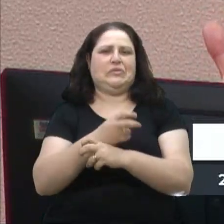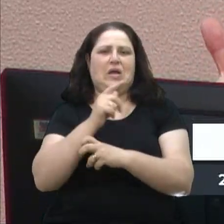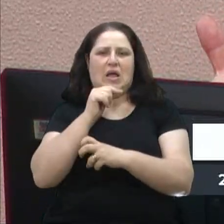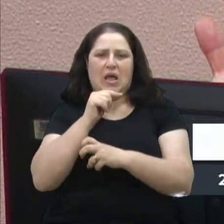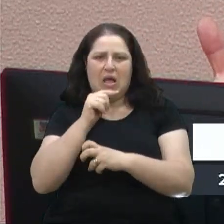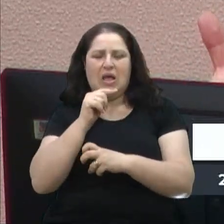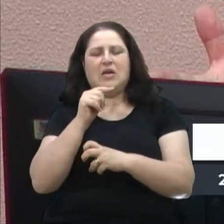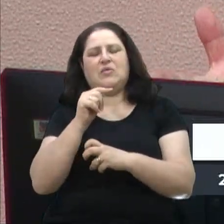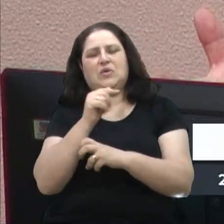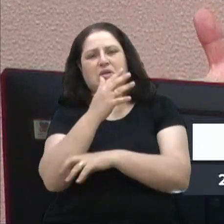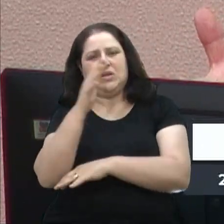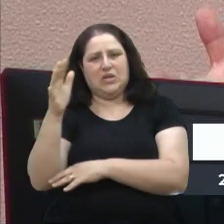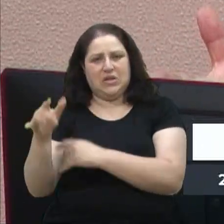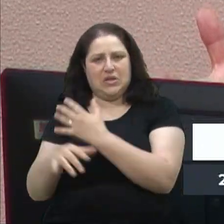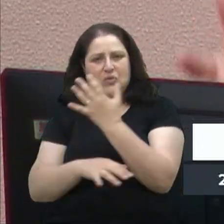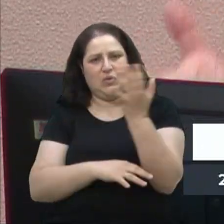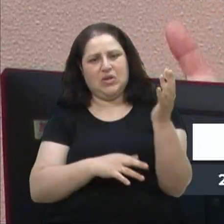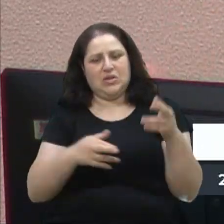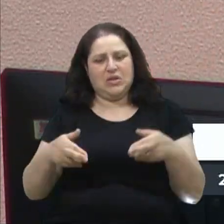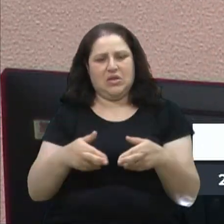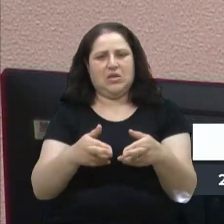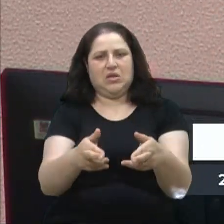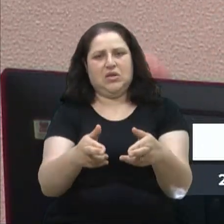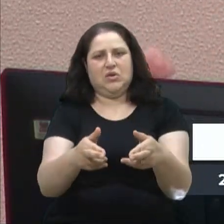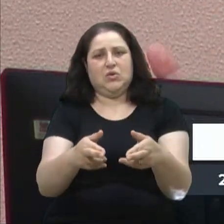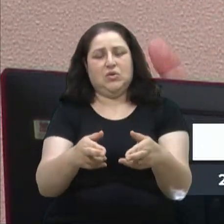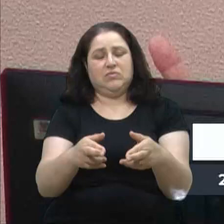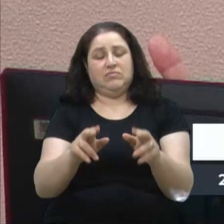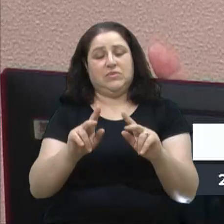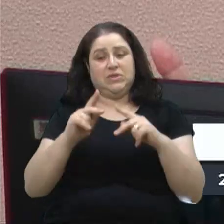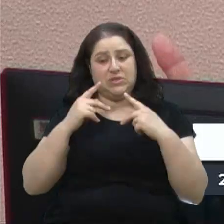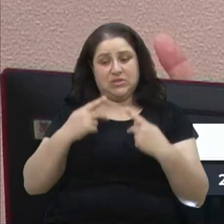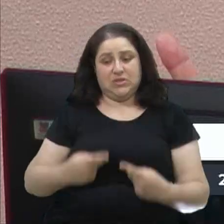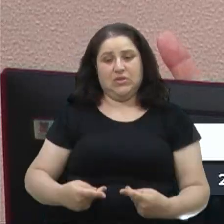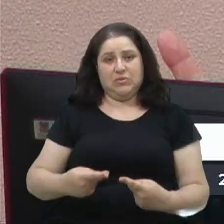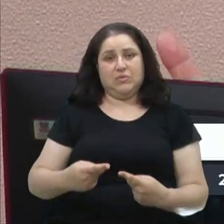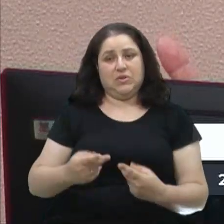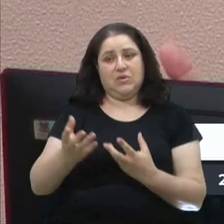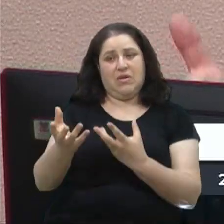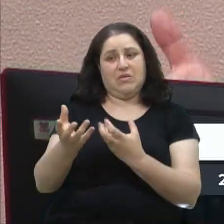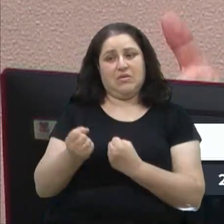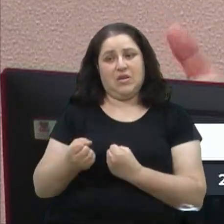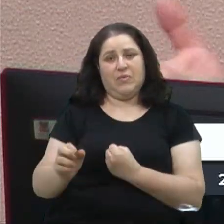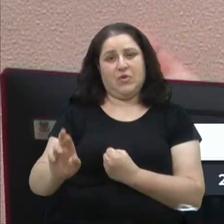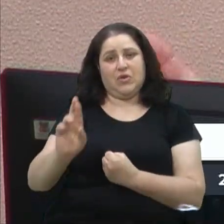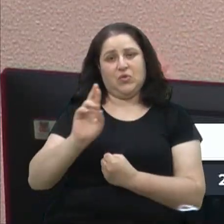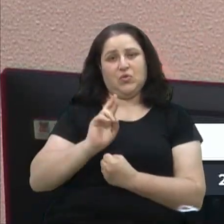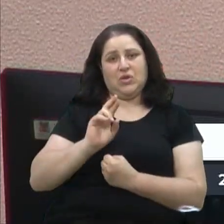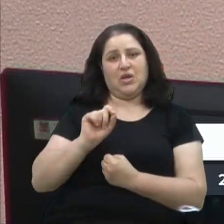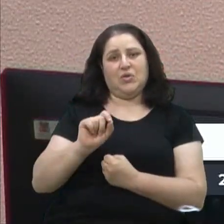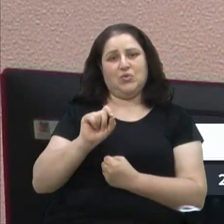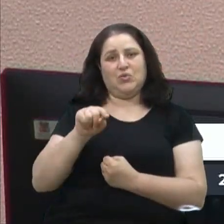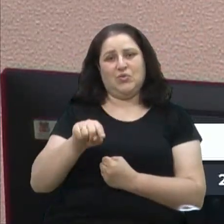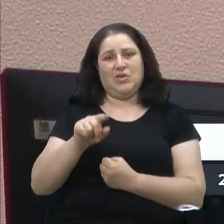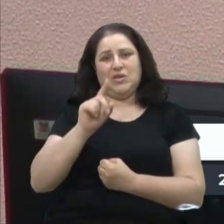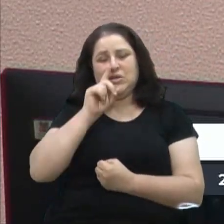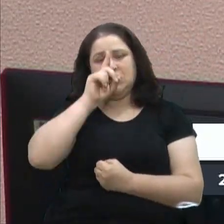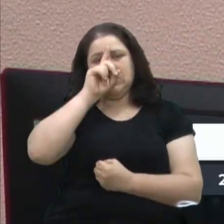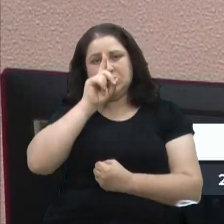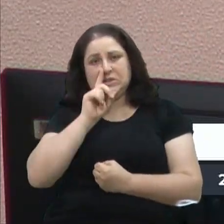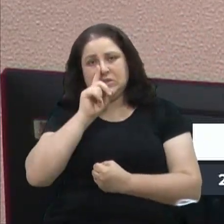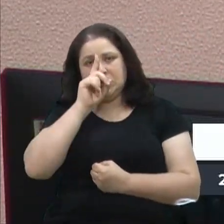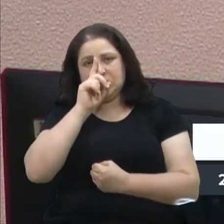ser humano o resultado disso, e que é extremamente perigoso